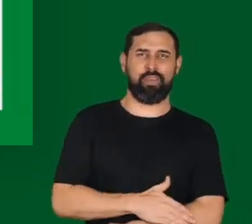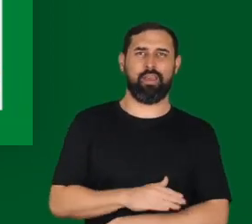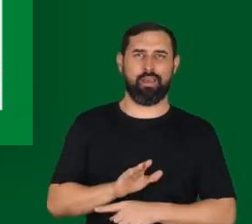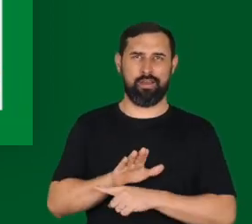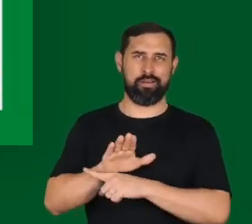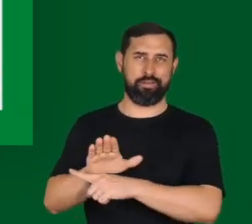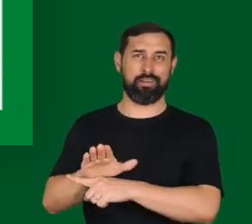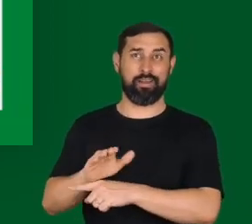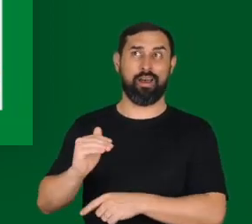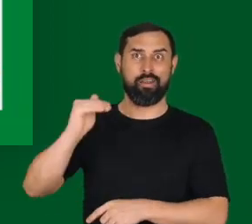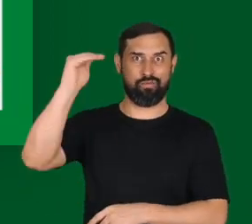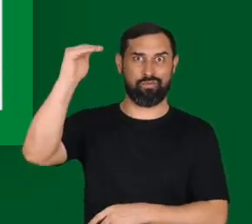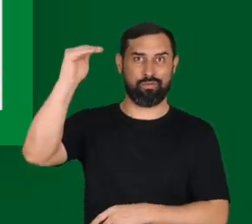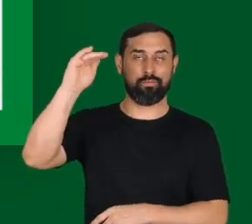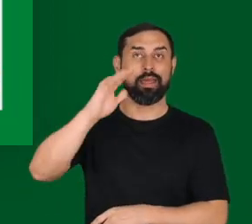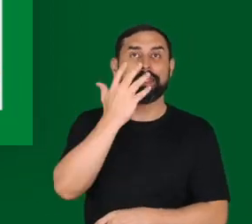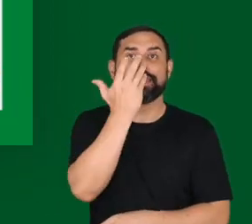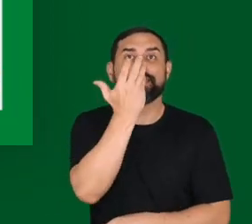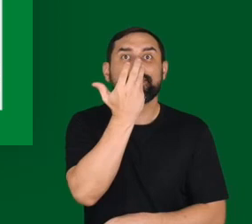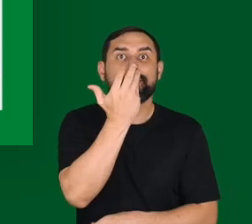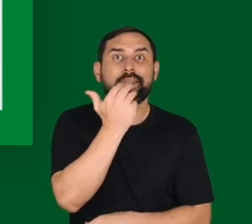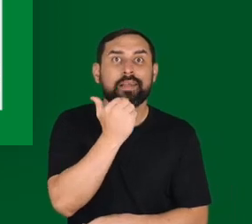adulto,